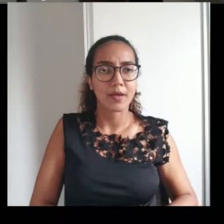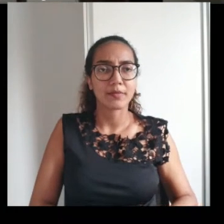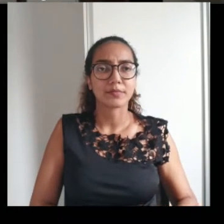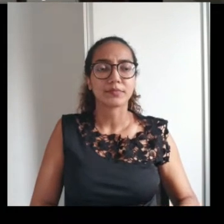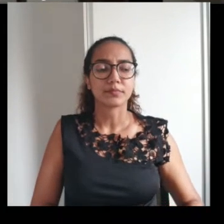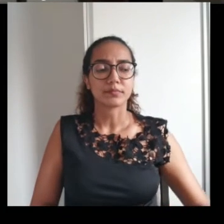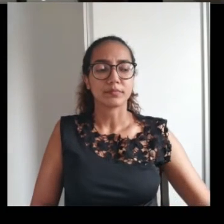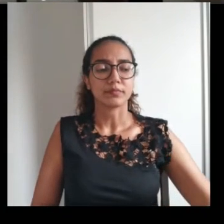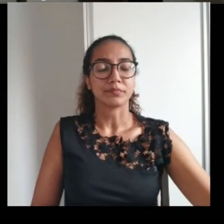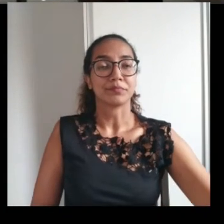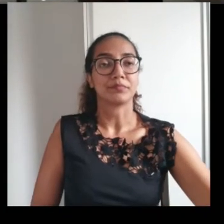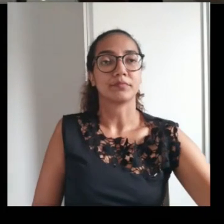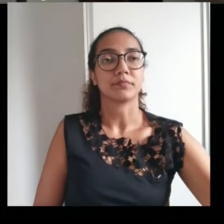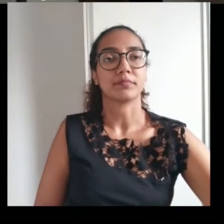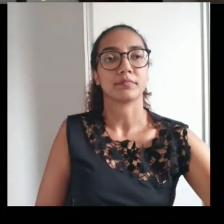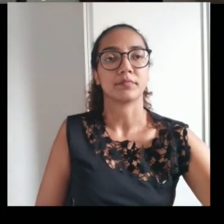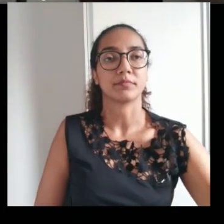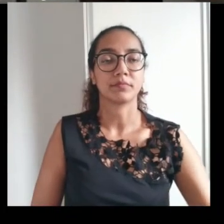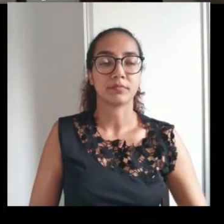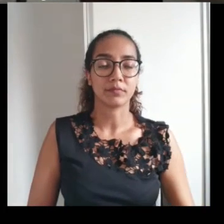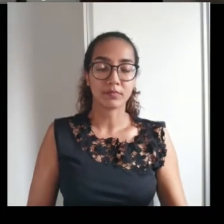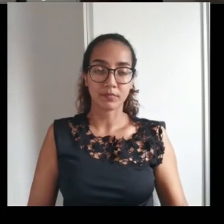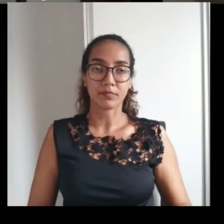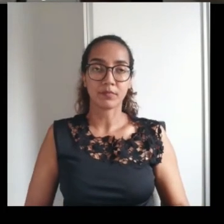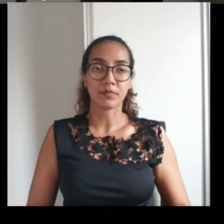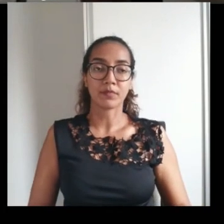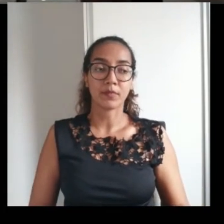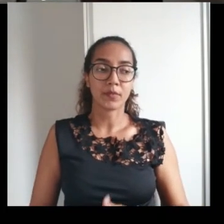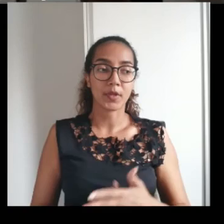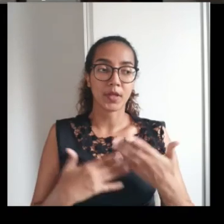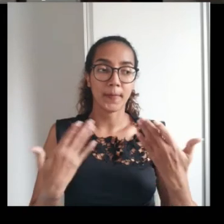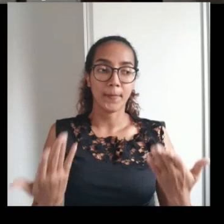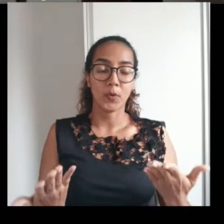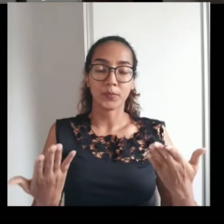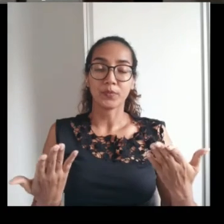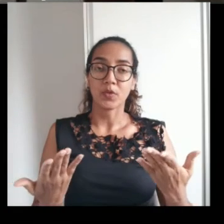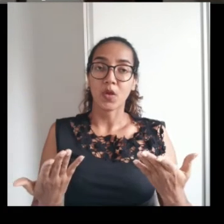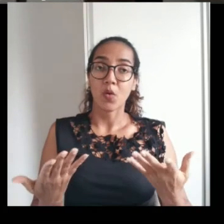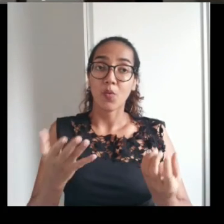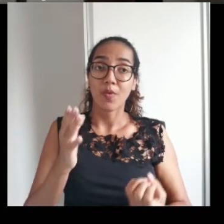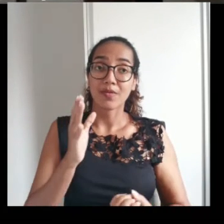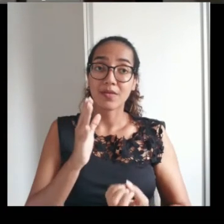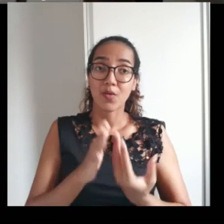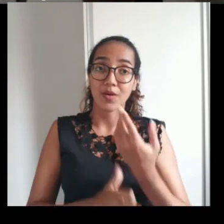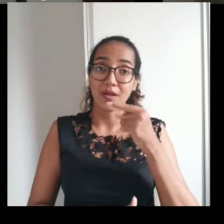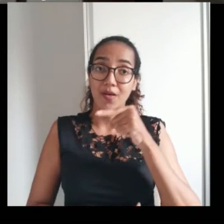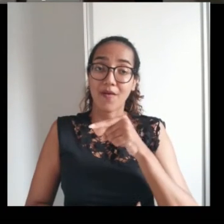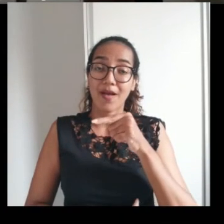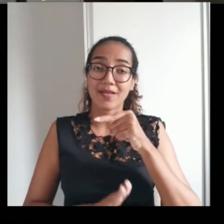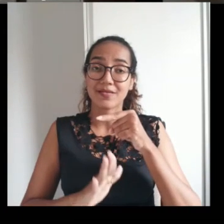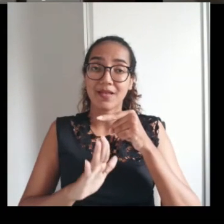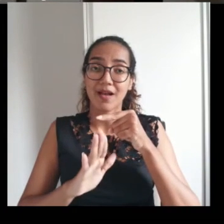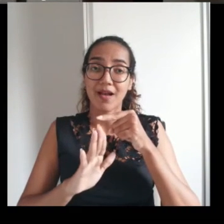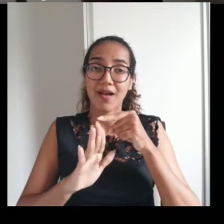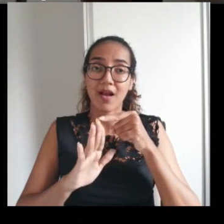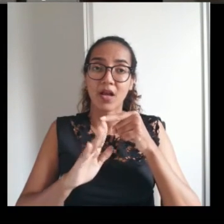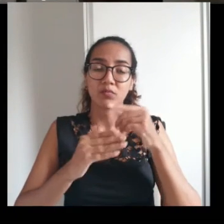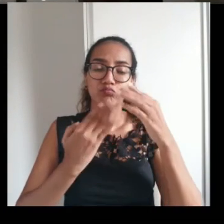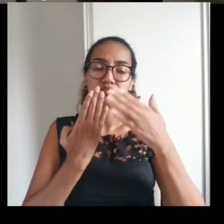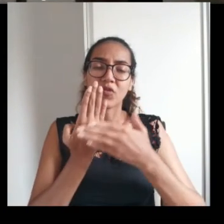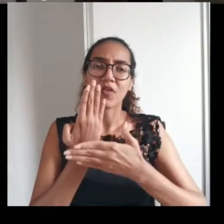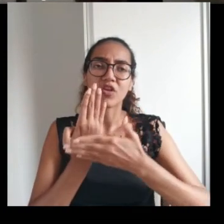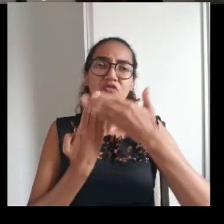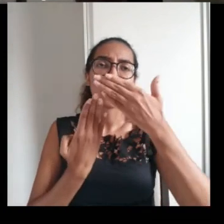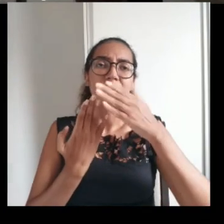diante, tá? Bom, quando eu crio essa fachada, esse banco ou qualquer sistema X